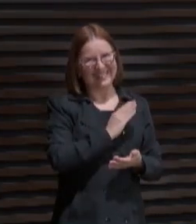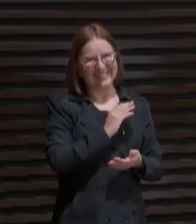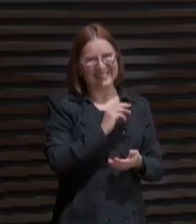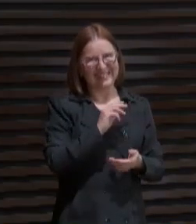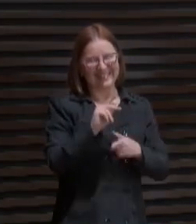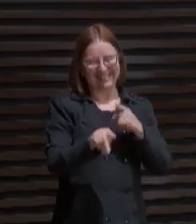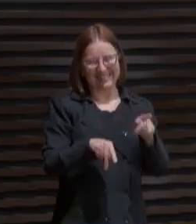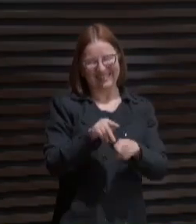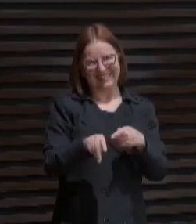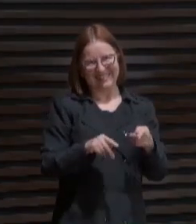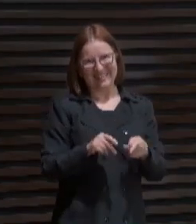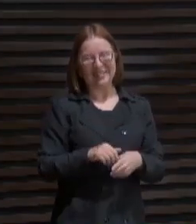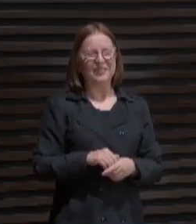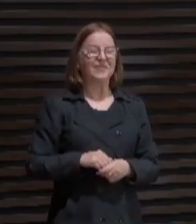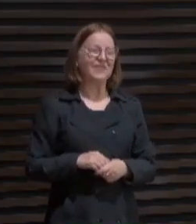ser humano.